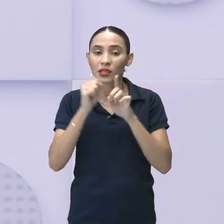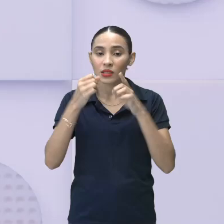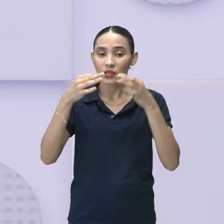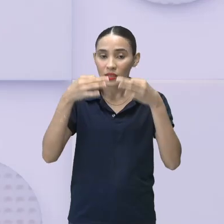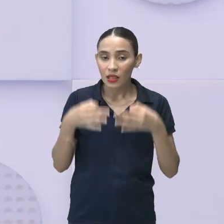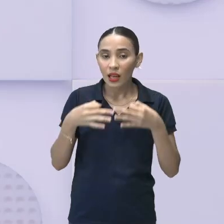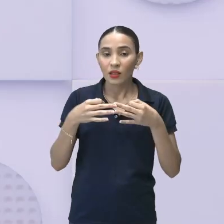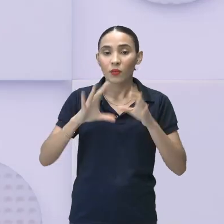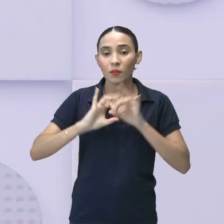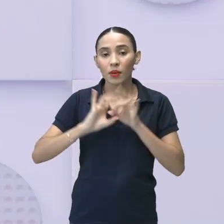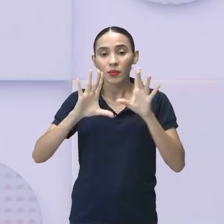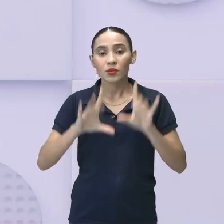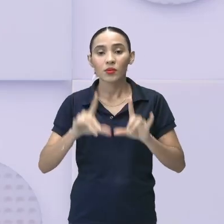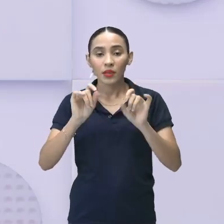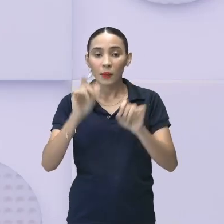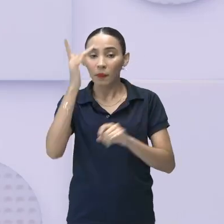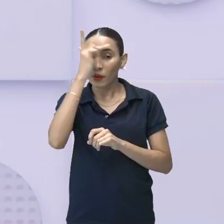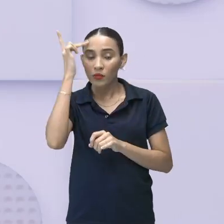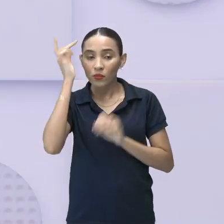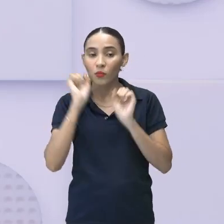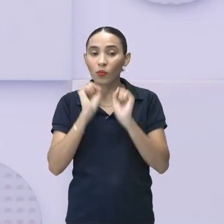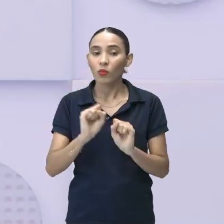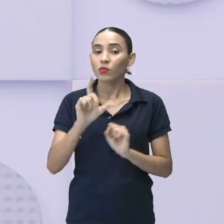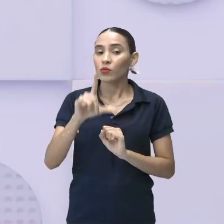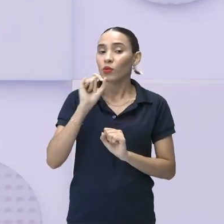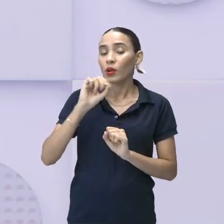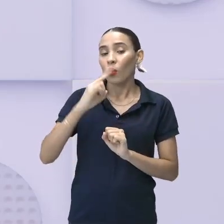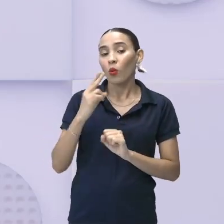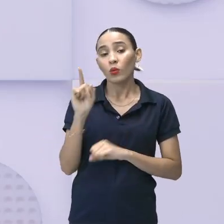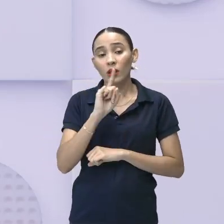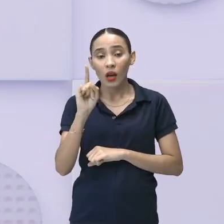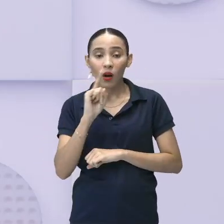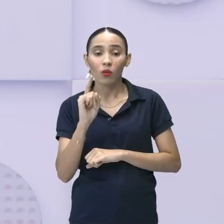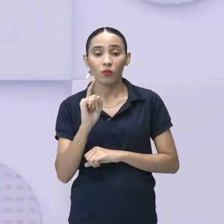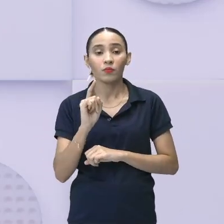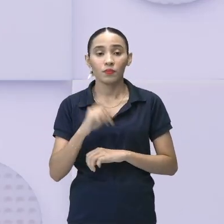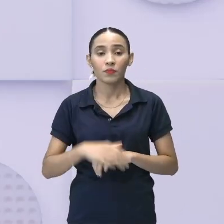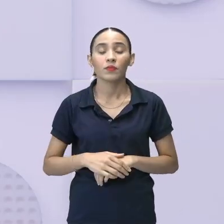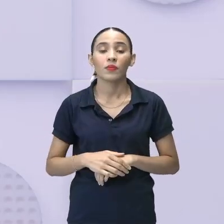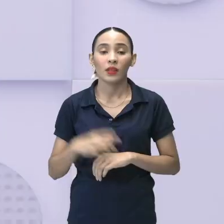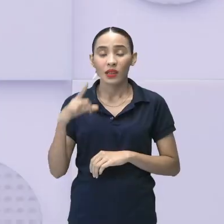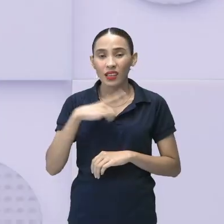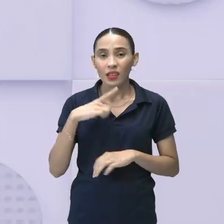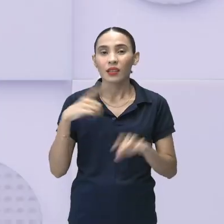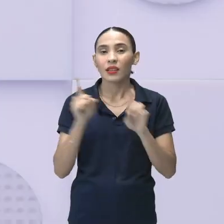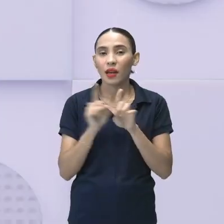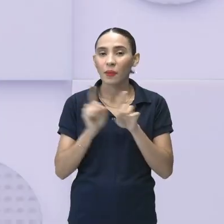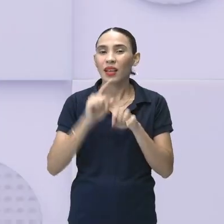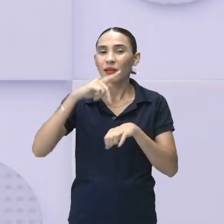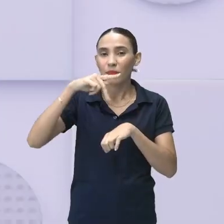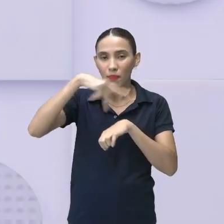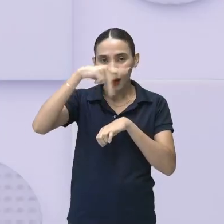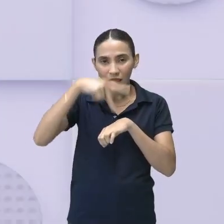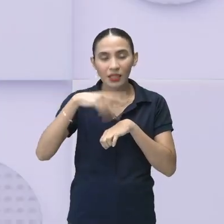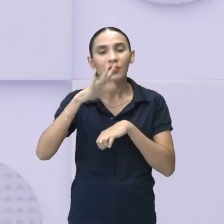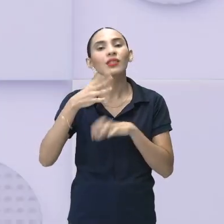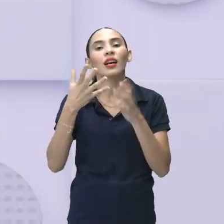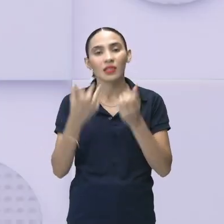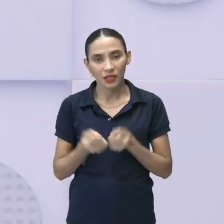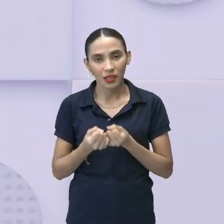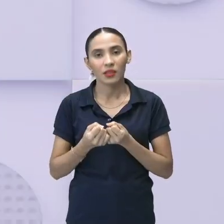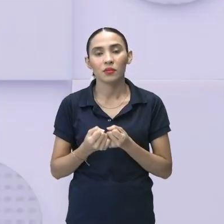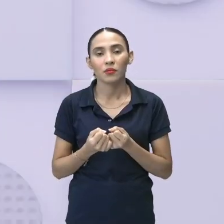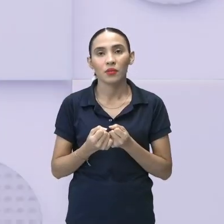acho que a Suíça já faz isso e já tem estudos em alguns outros países, né? Também pensar as discussões sobre como garantir